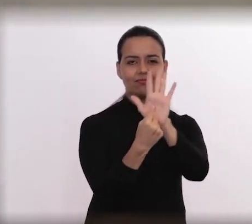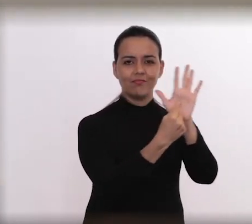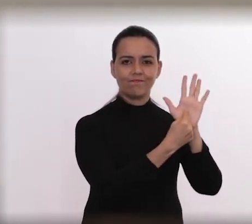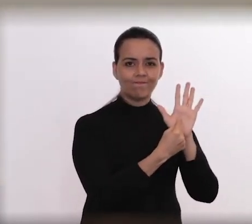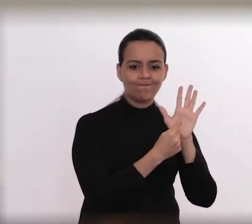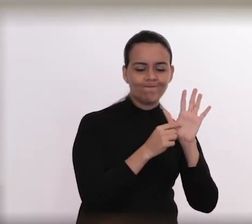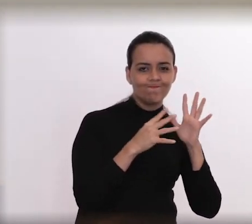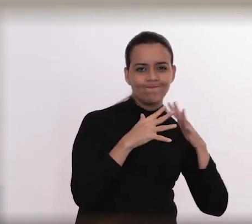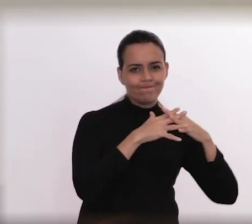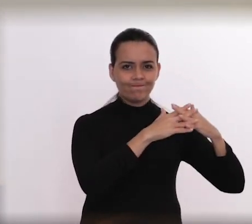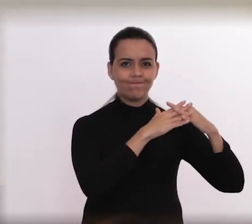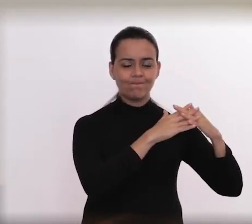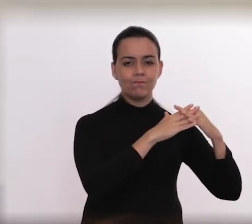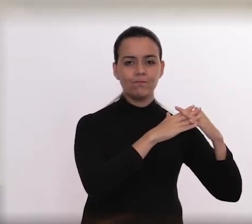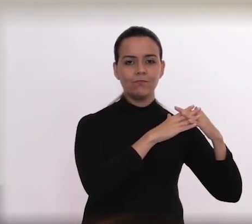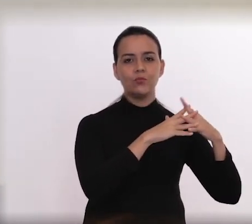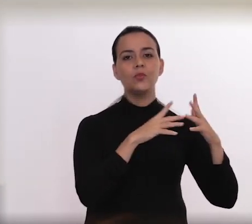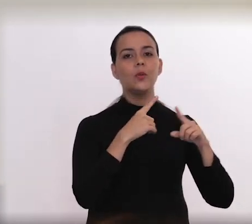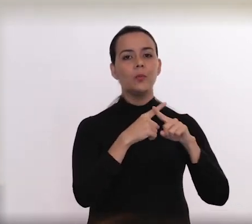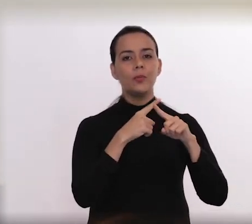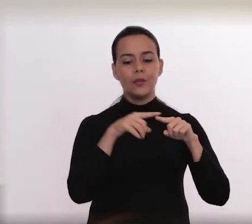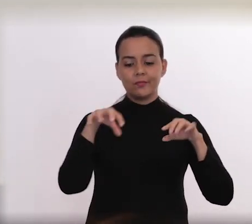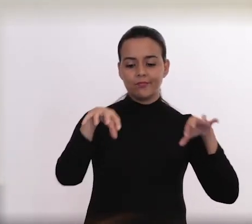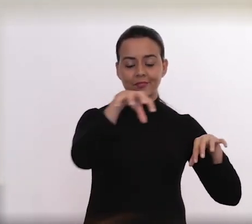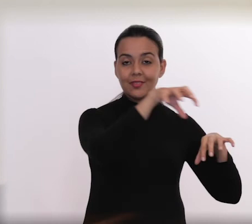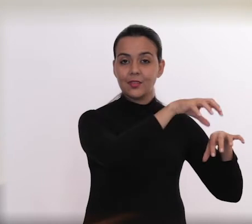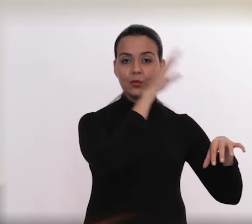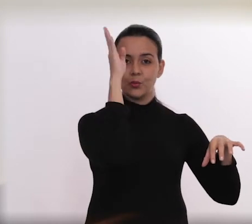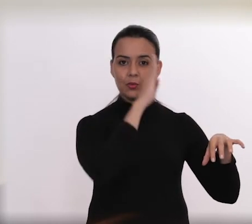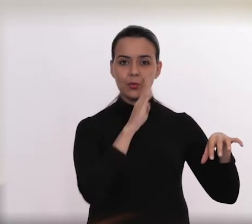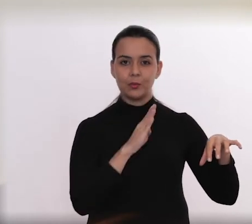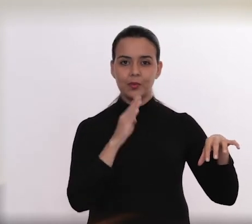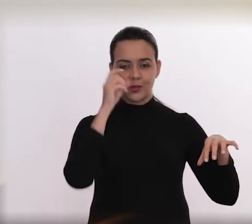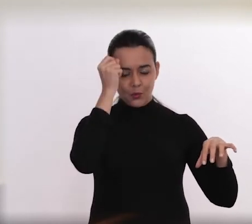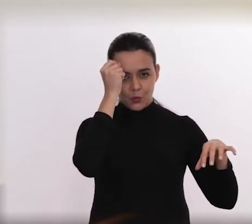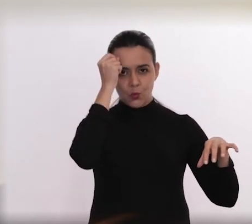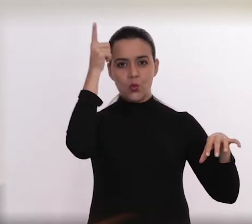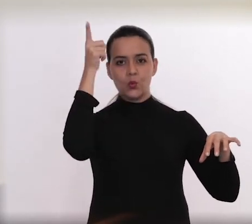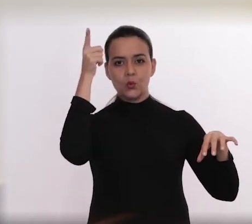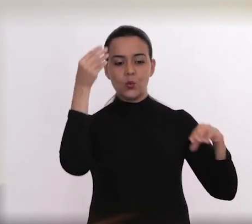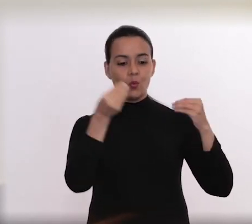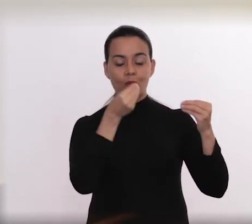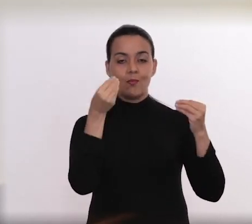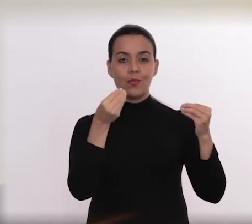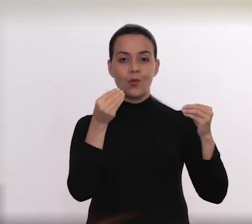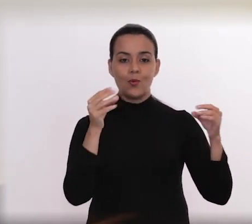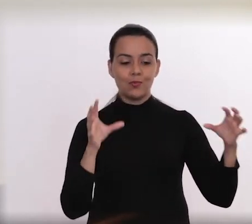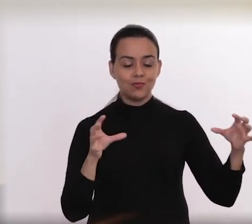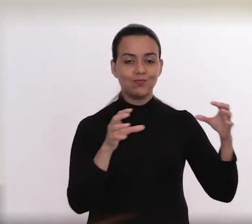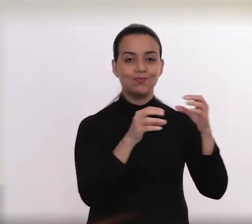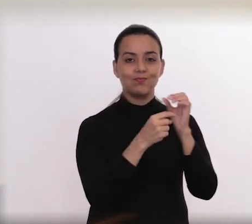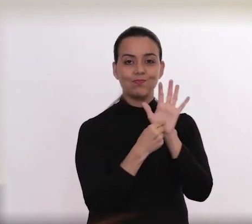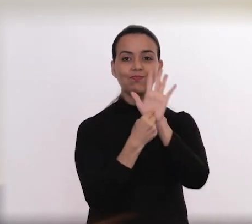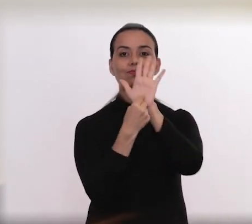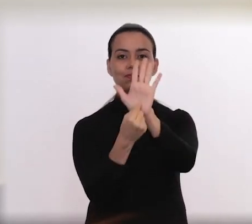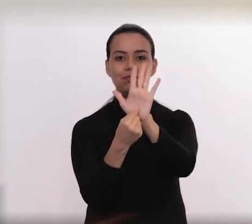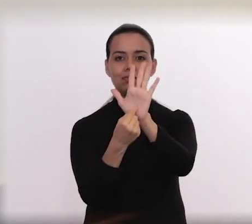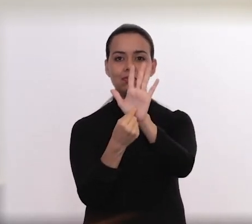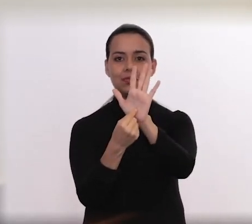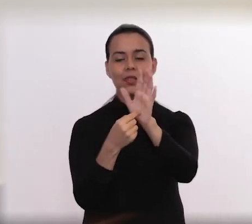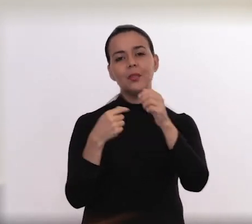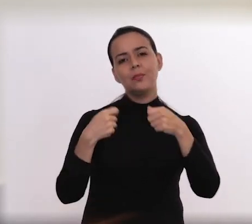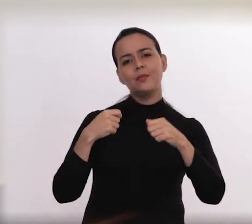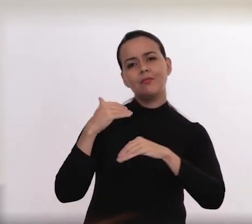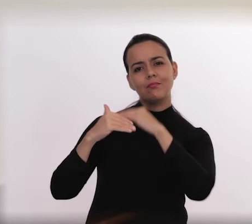vários setores da cultura brasileira, não é? Nos anos 50, que é o momento desse racionalismo desenvolvimentista, né?